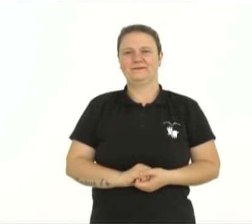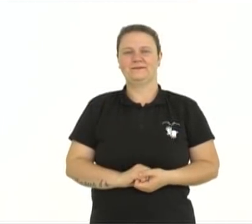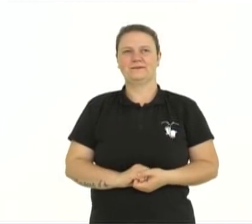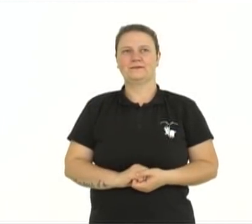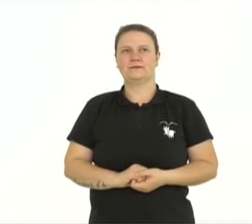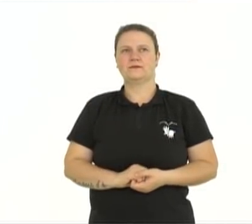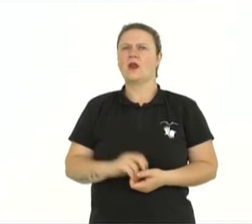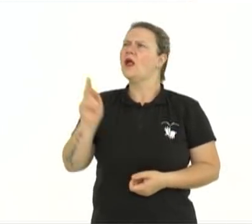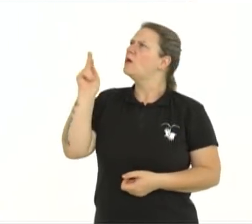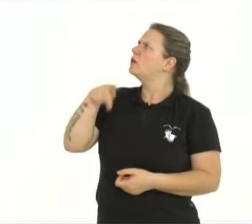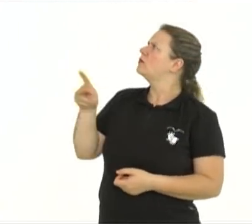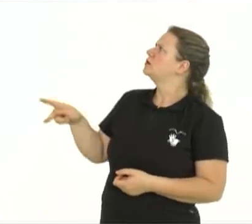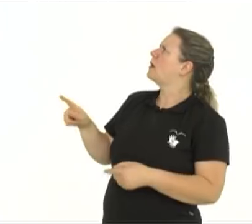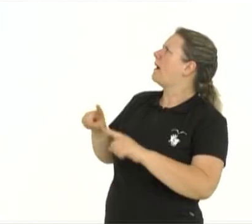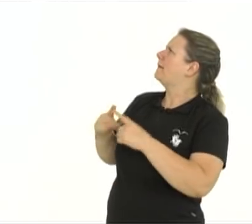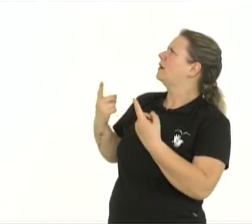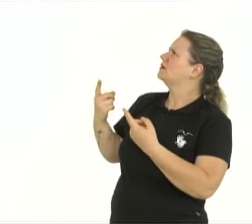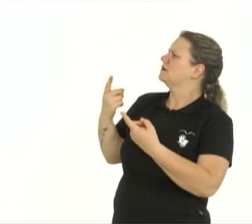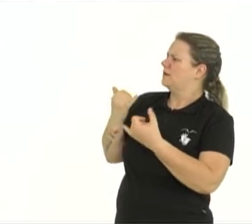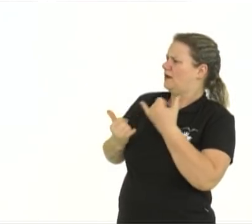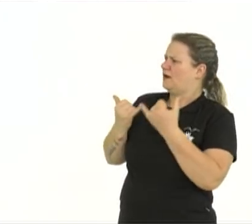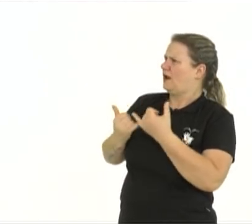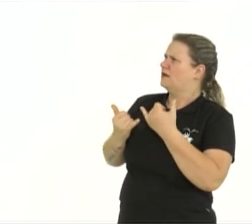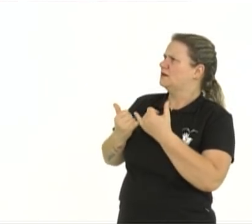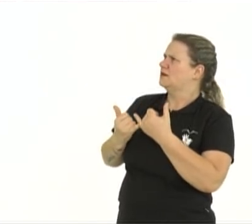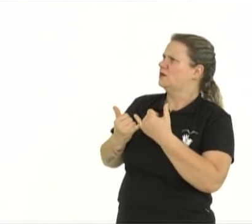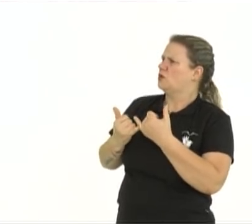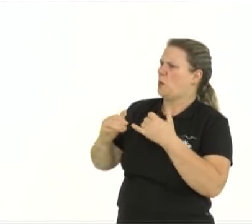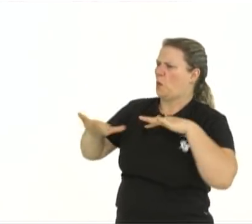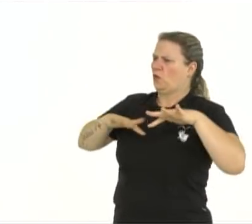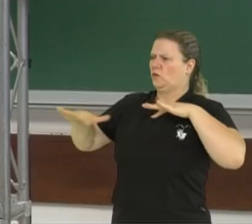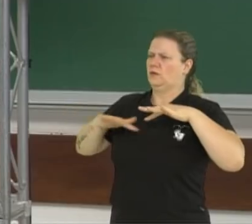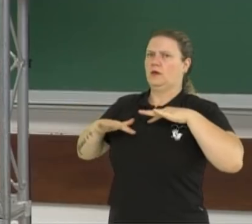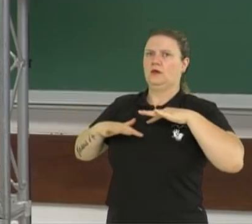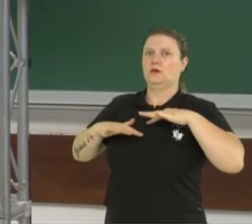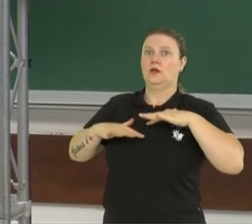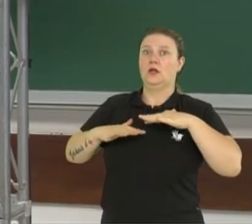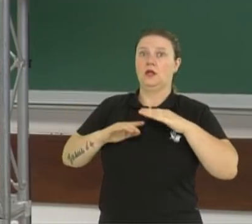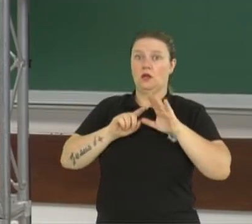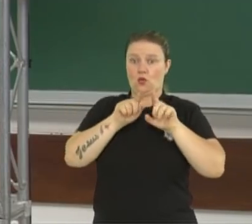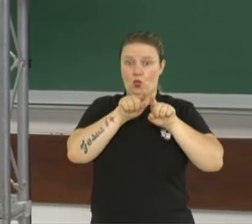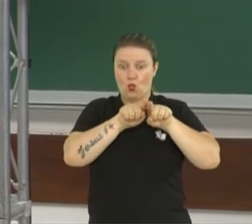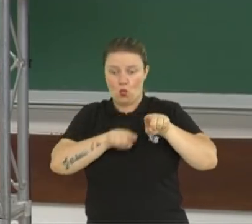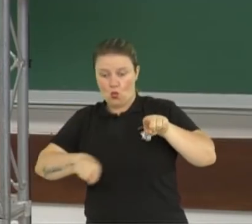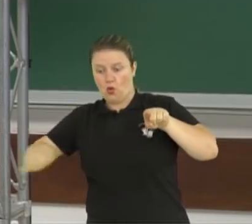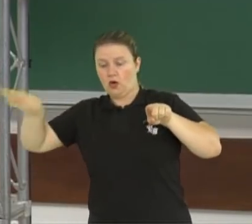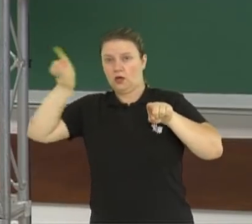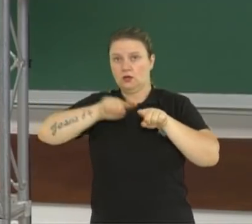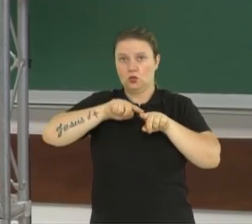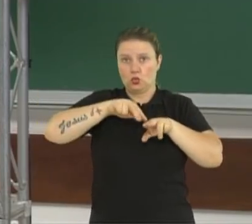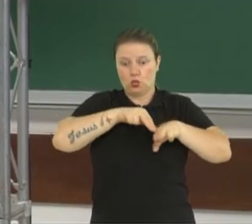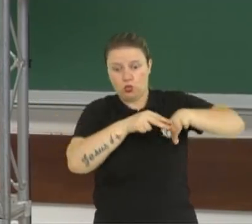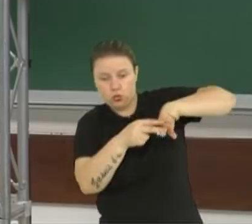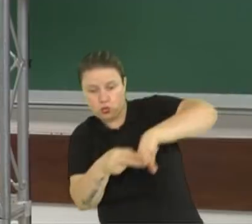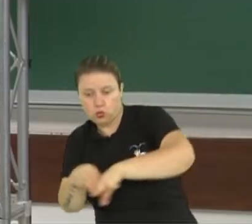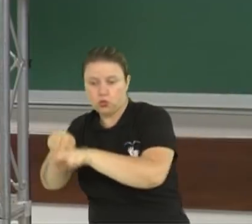Ah, professora, mas ele não está se mexendo, você falou manobra. Sim, uma manobra, ele está dentro do tubo. Difícil chegar ali.